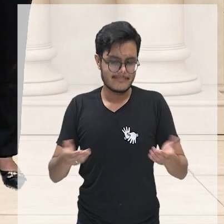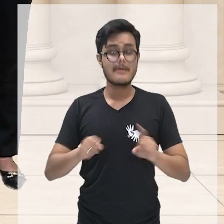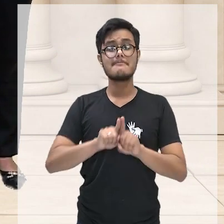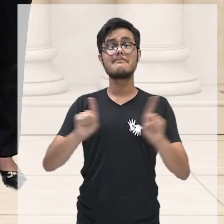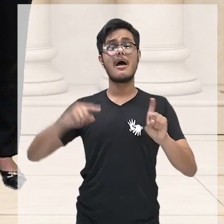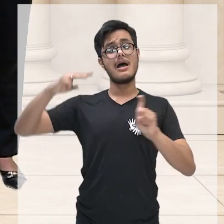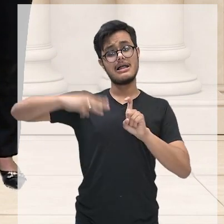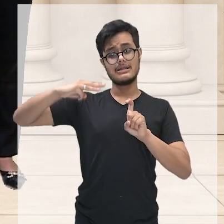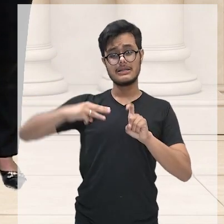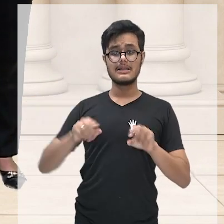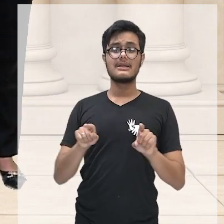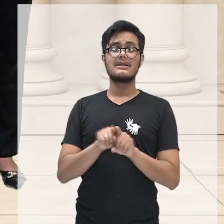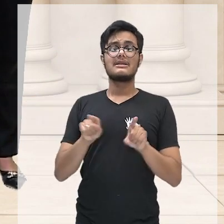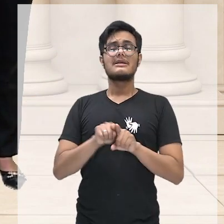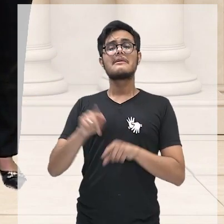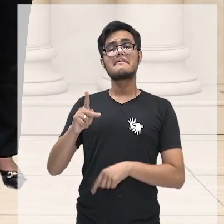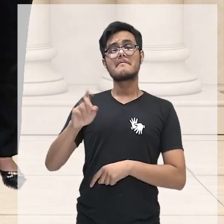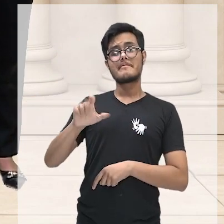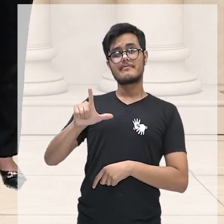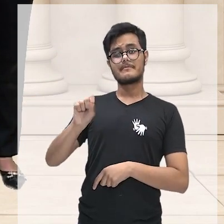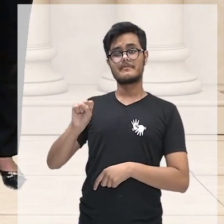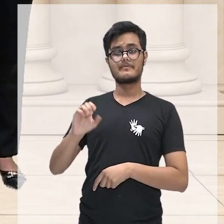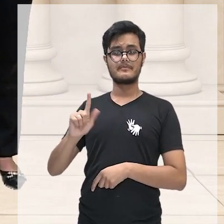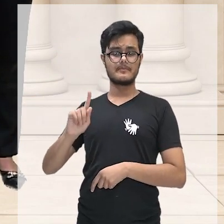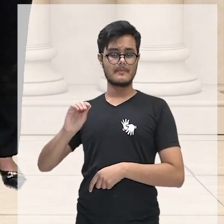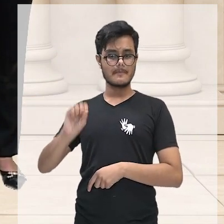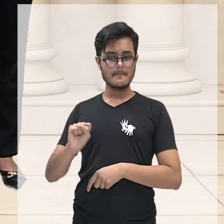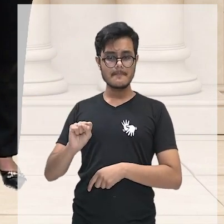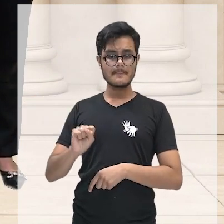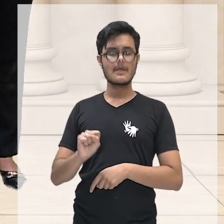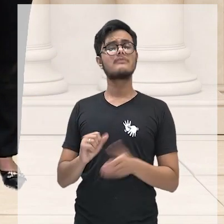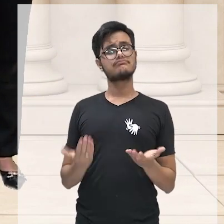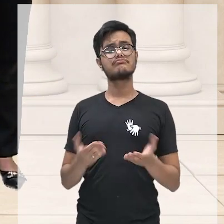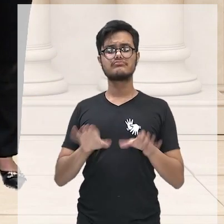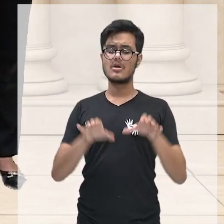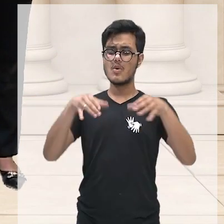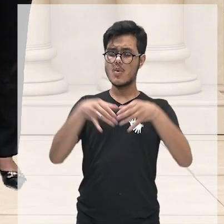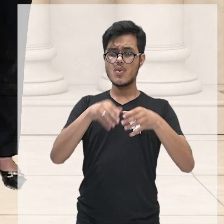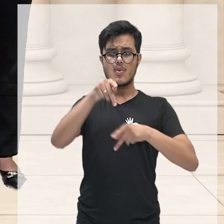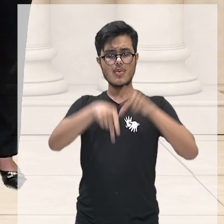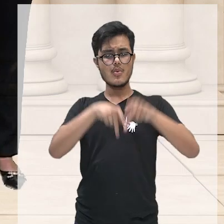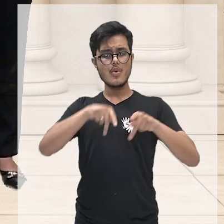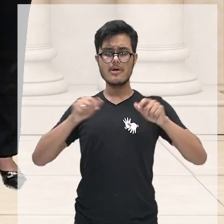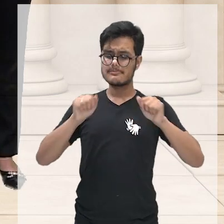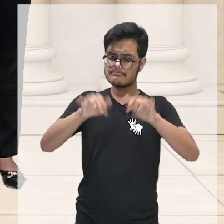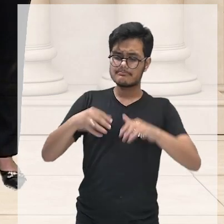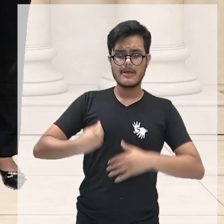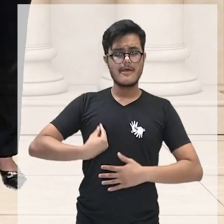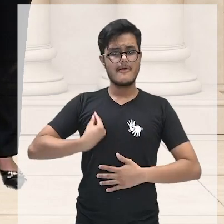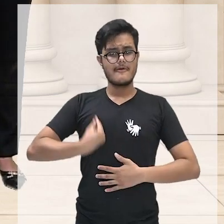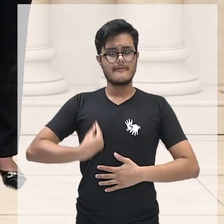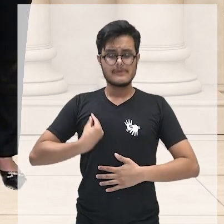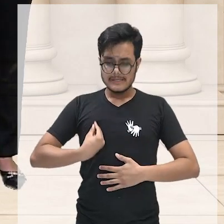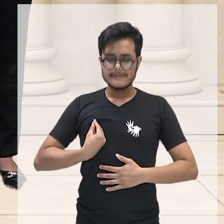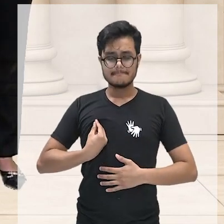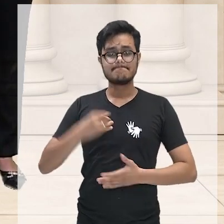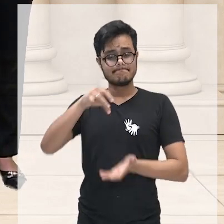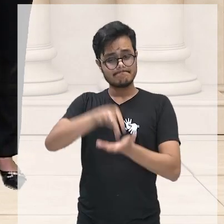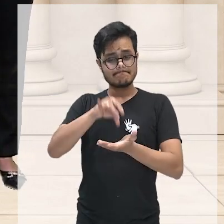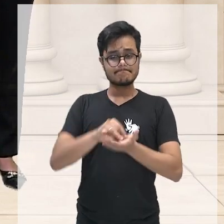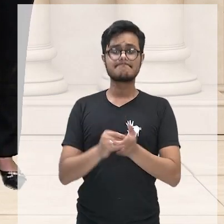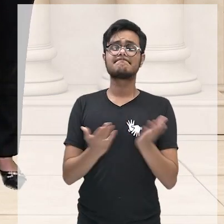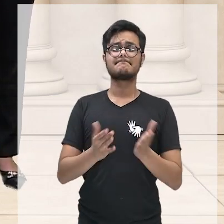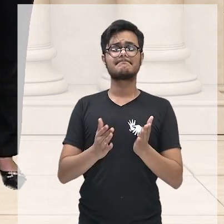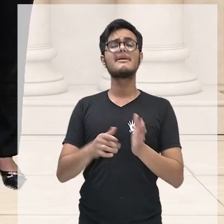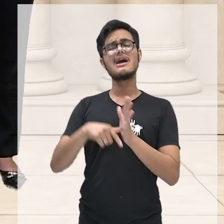também a a lenda dos pelasgos que eram eh povos que habitavam a região bem antes ali da fundação da cidade